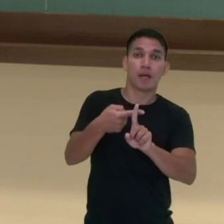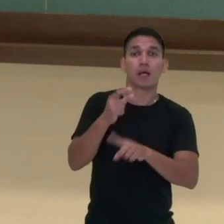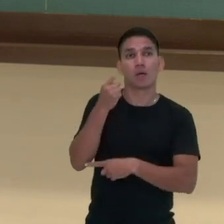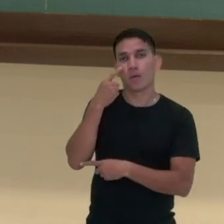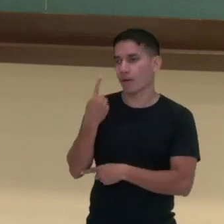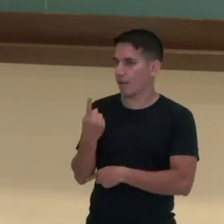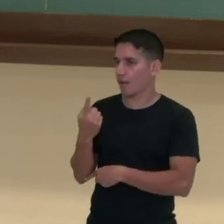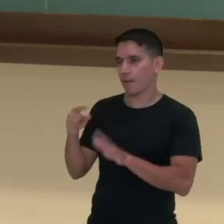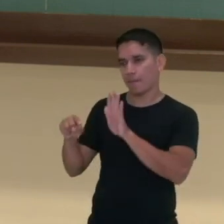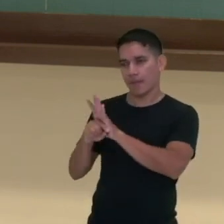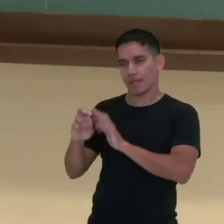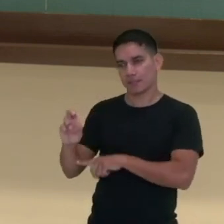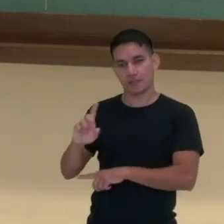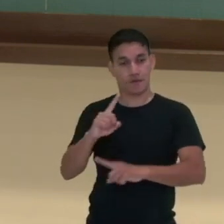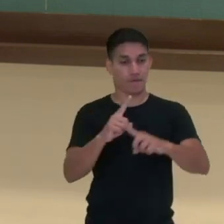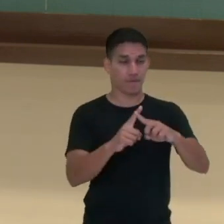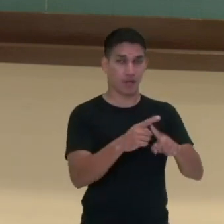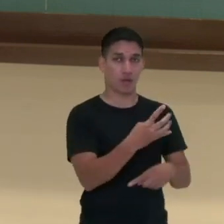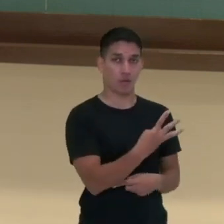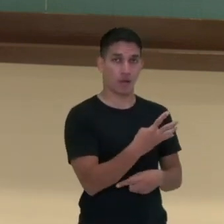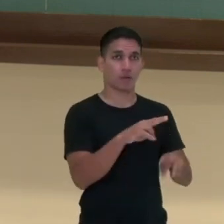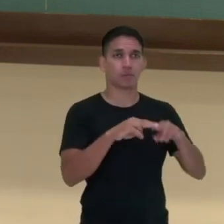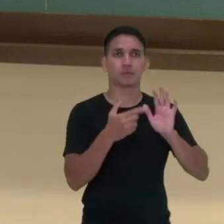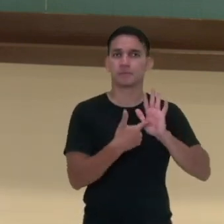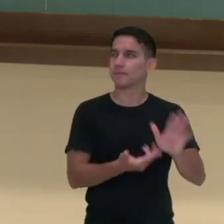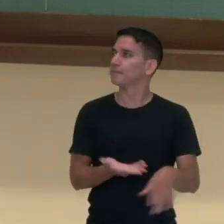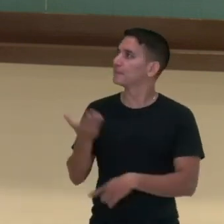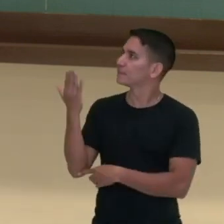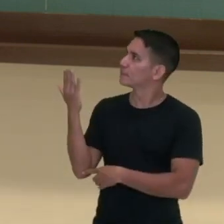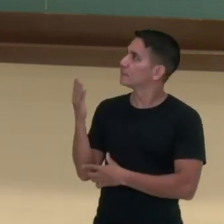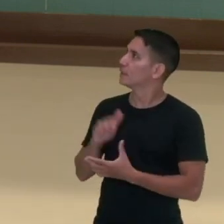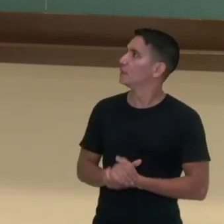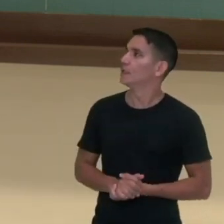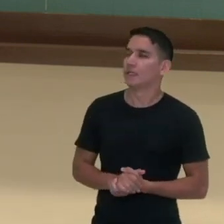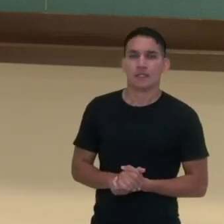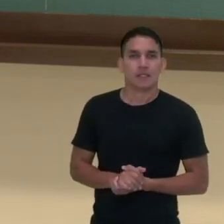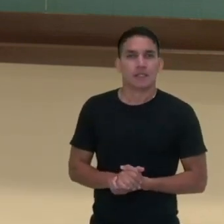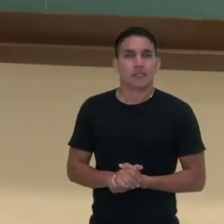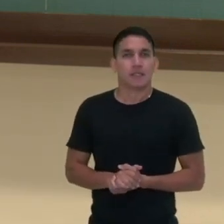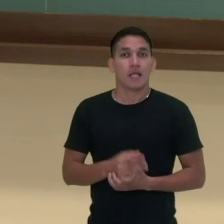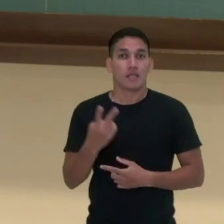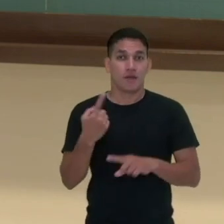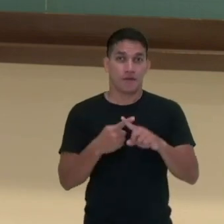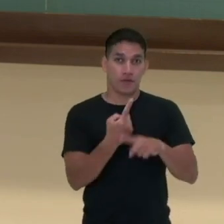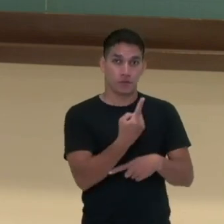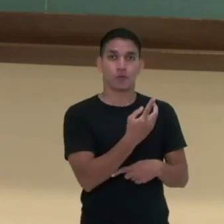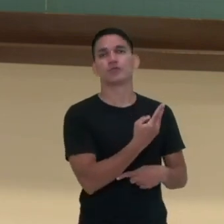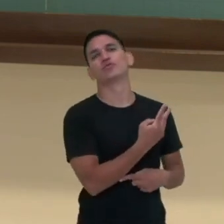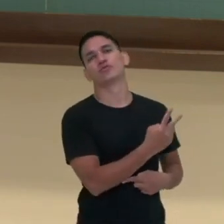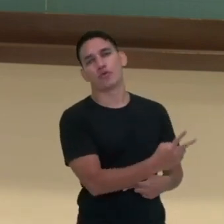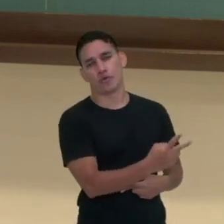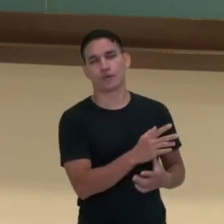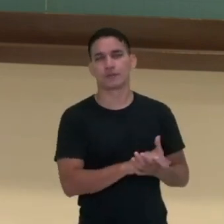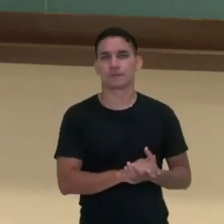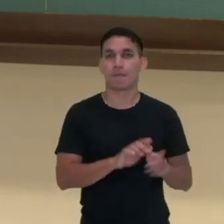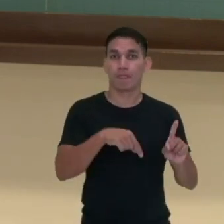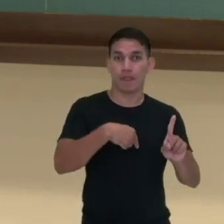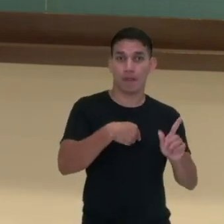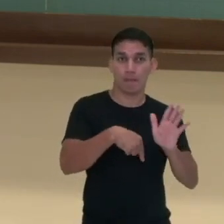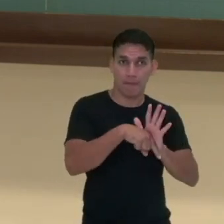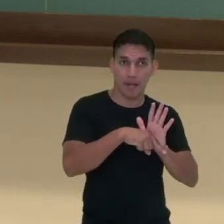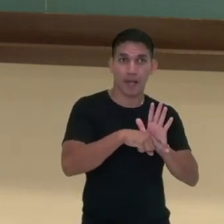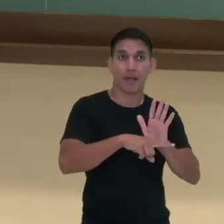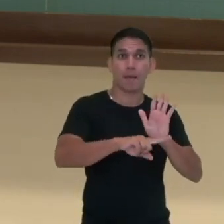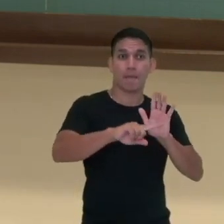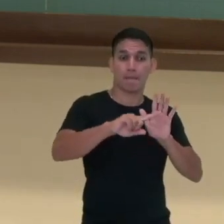menos 5 vezes 4. Mostrei aqui para vocês. 2 vezes 1, 2, mais menos 20. 2